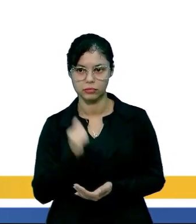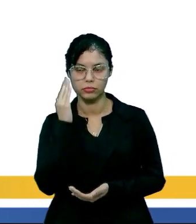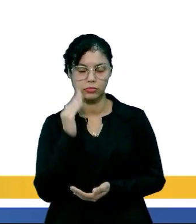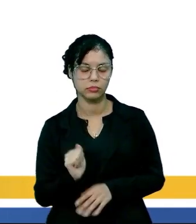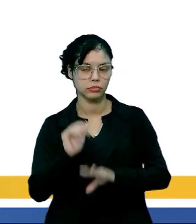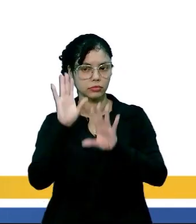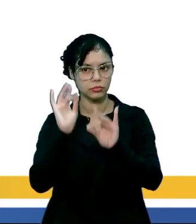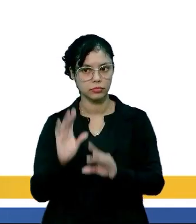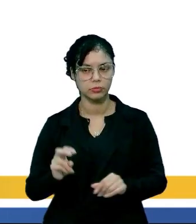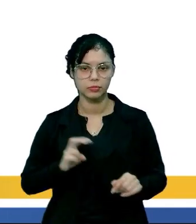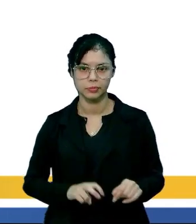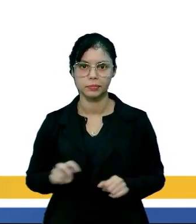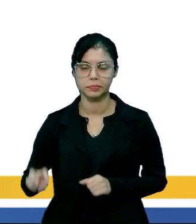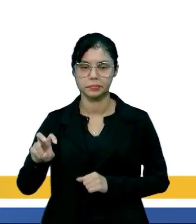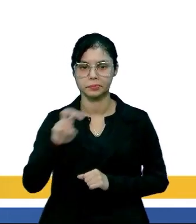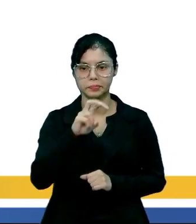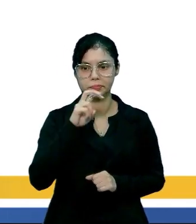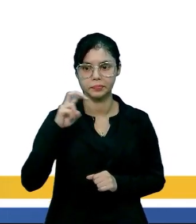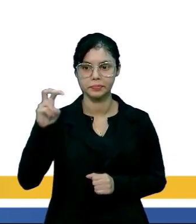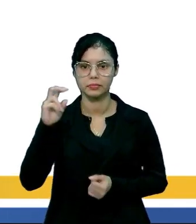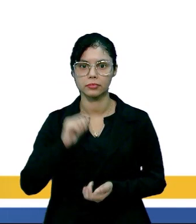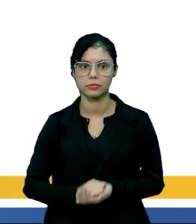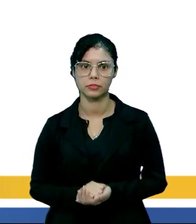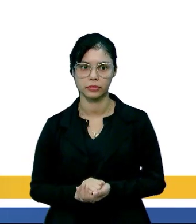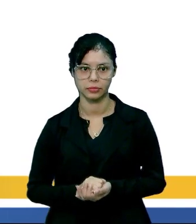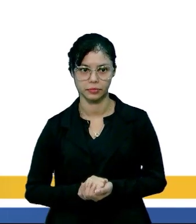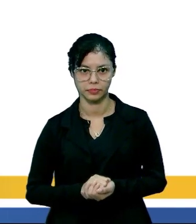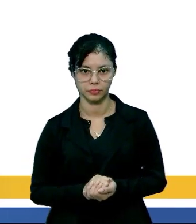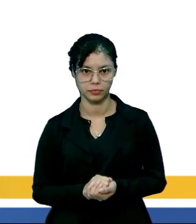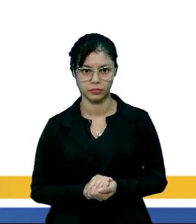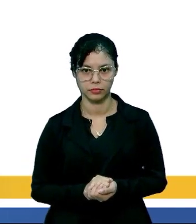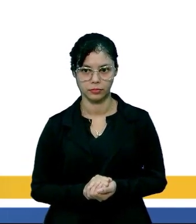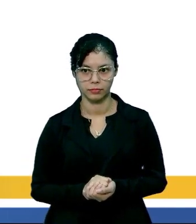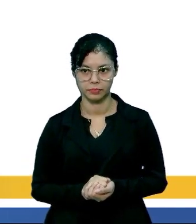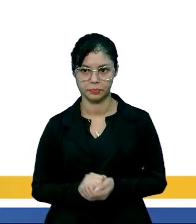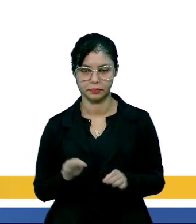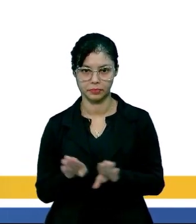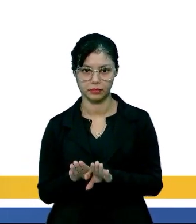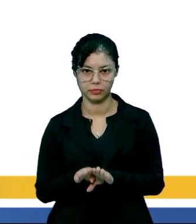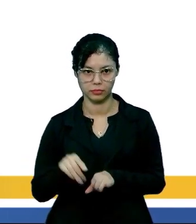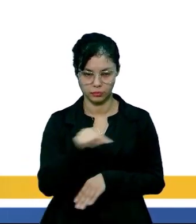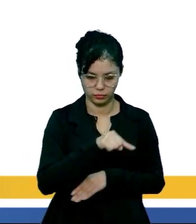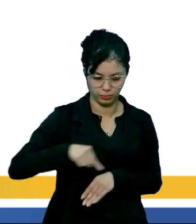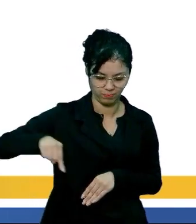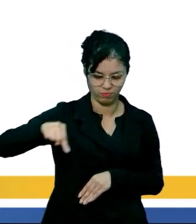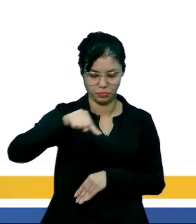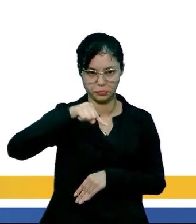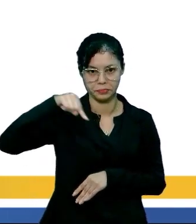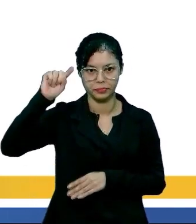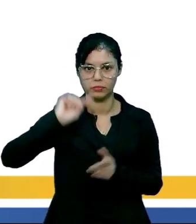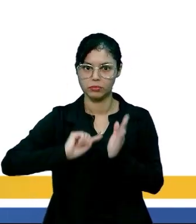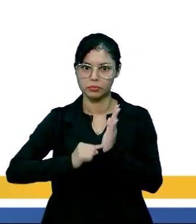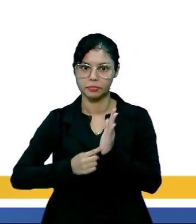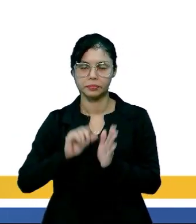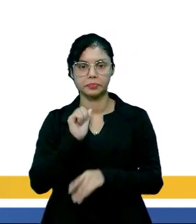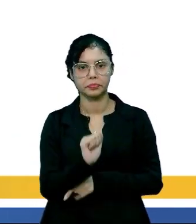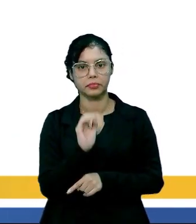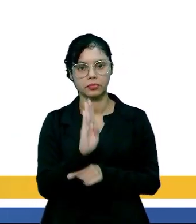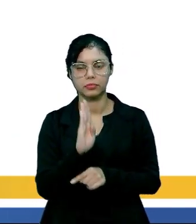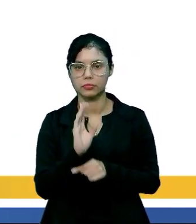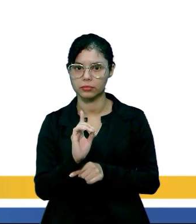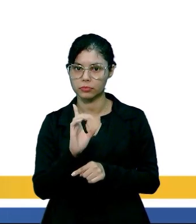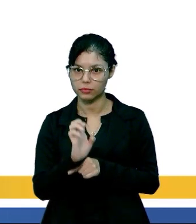bidimensional, sabendo que a escada, né, é circular e que os pontos A,